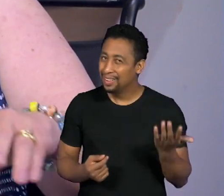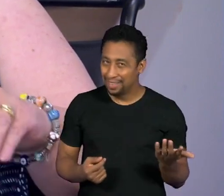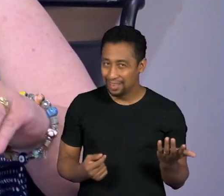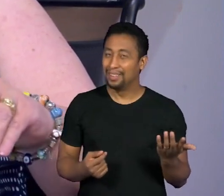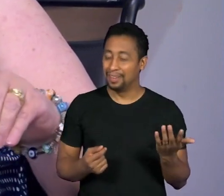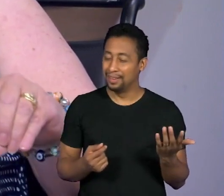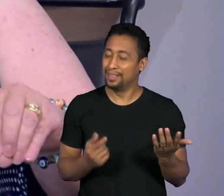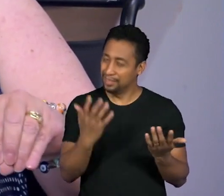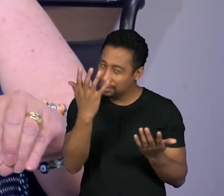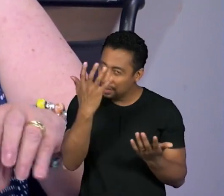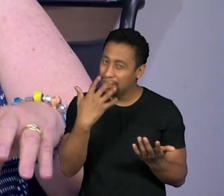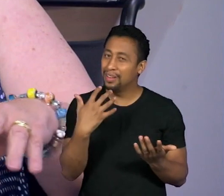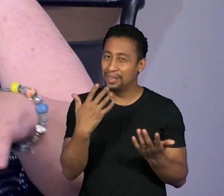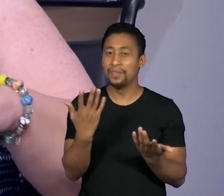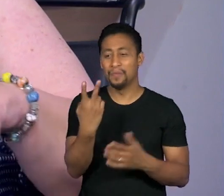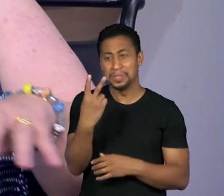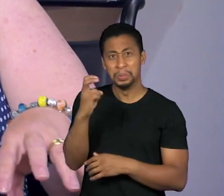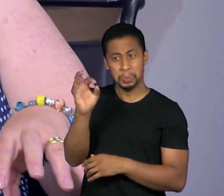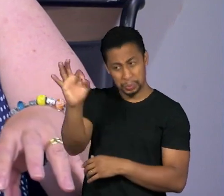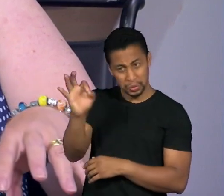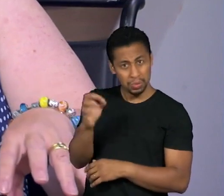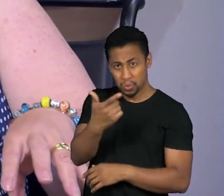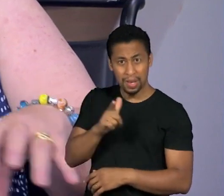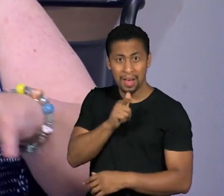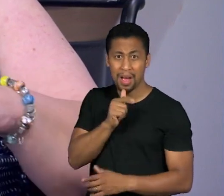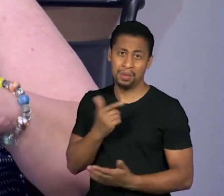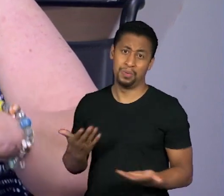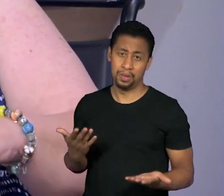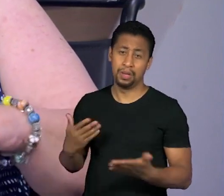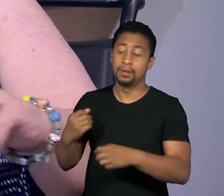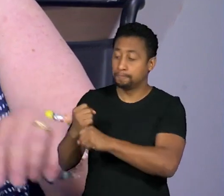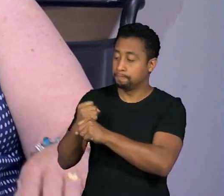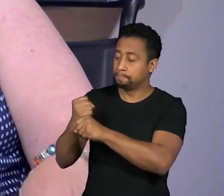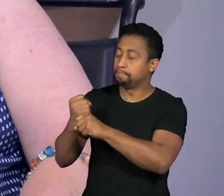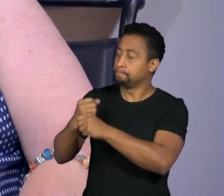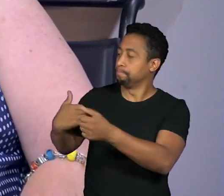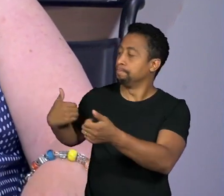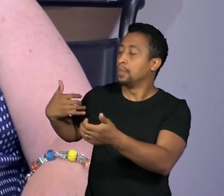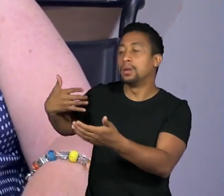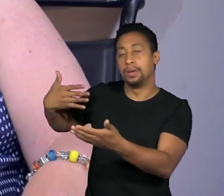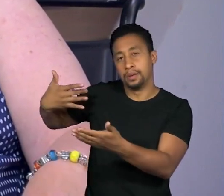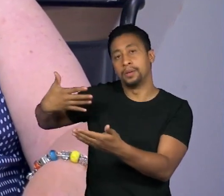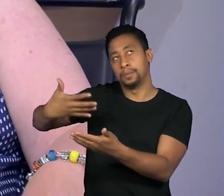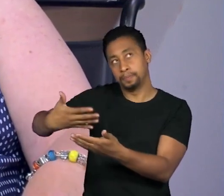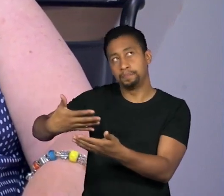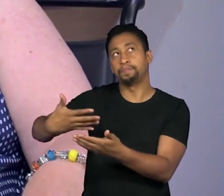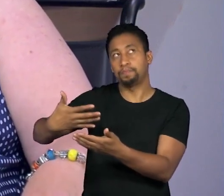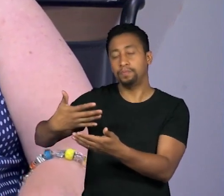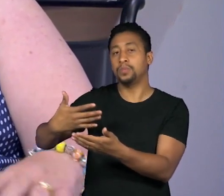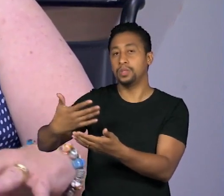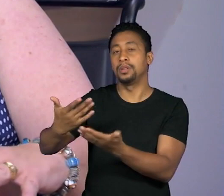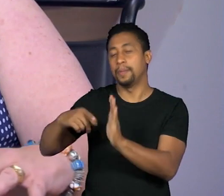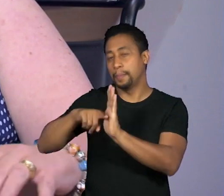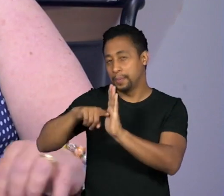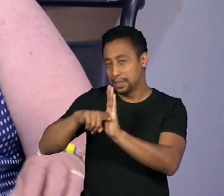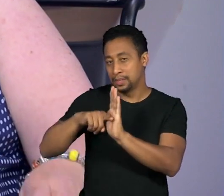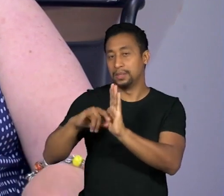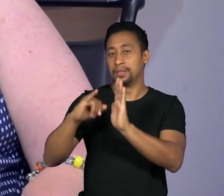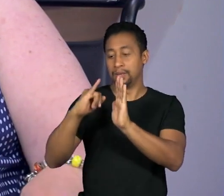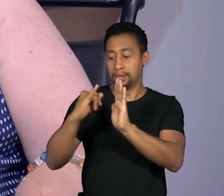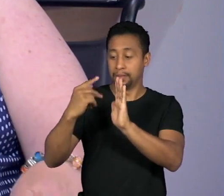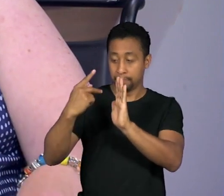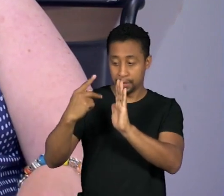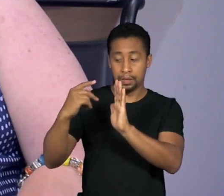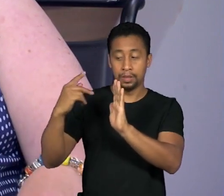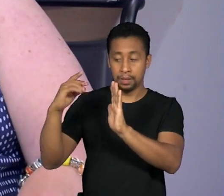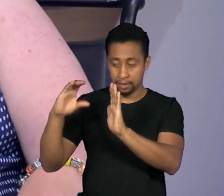E que, nesses últimos anos, inclusive com o último IPCC do dia